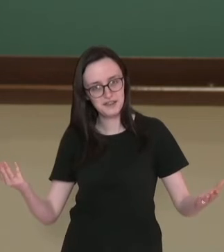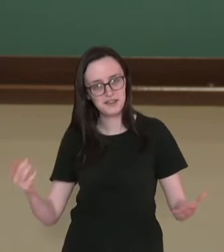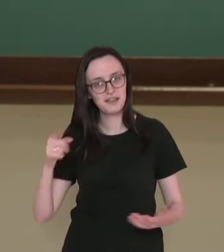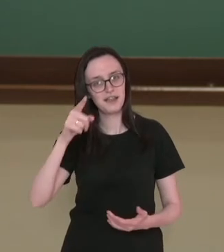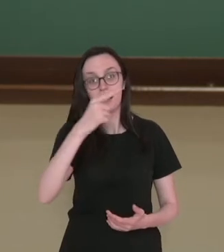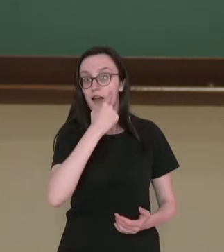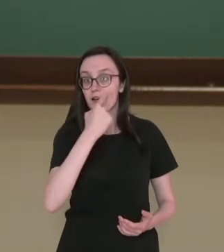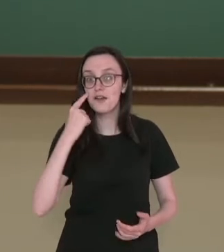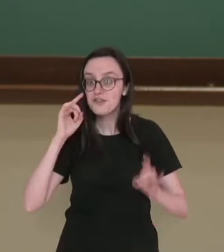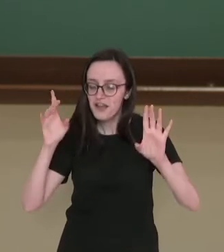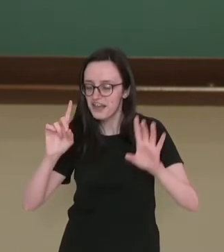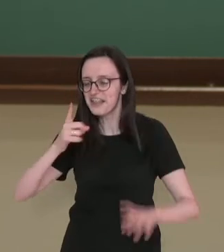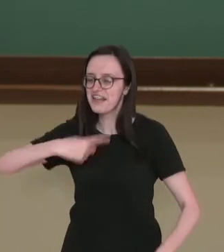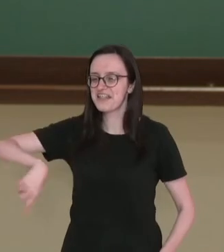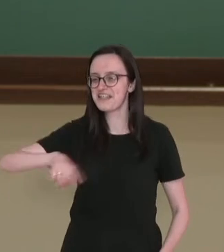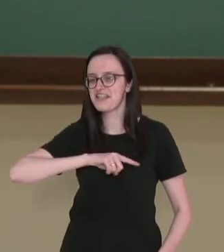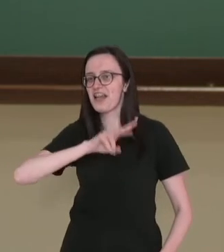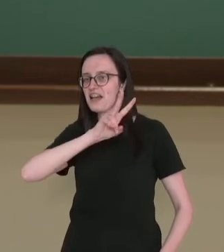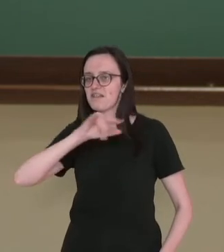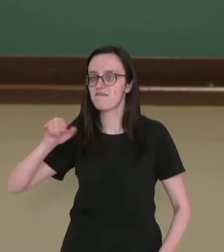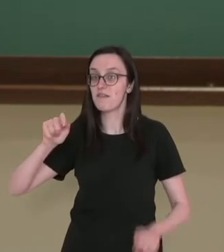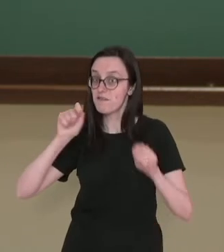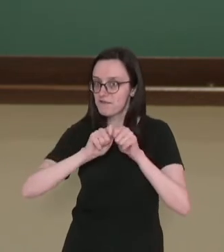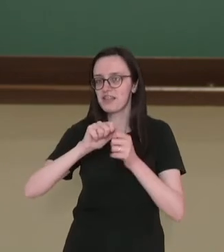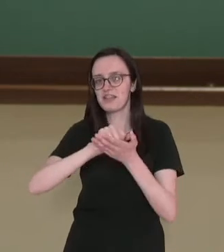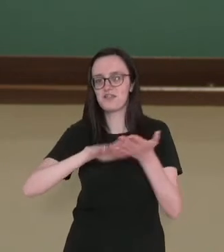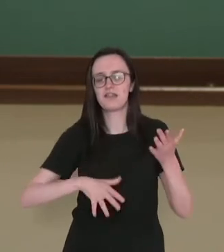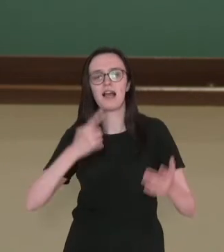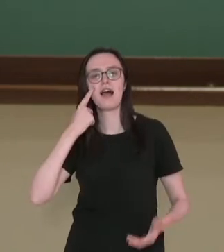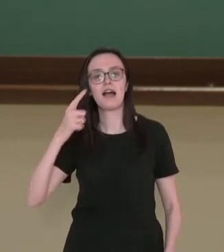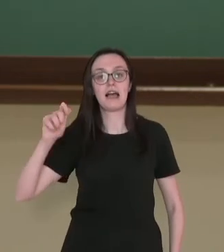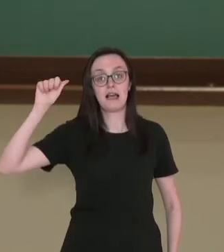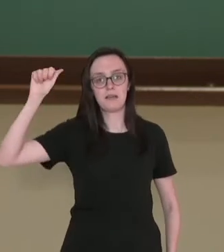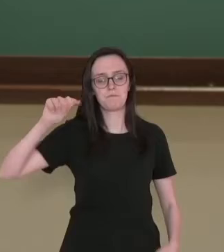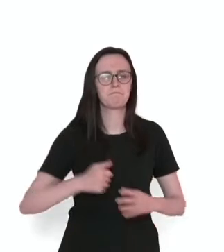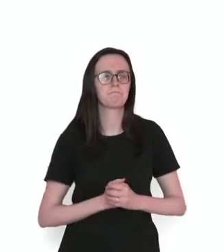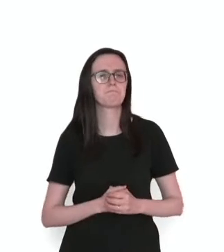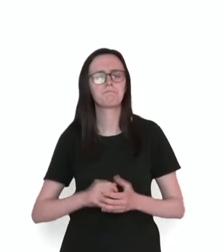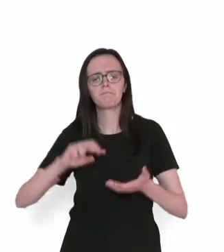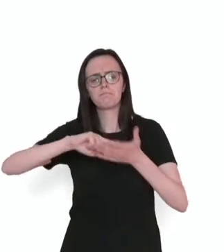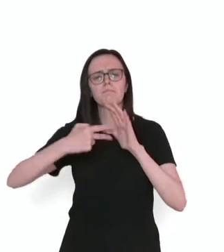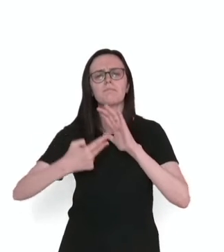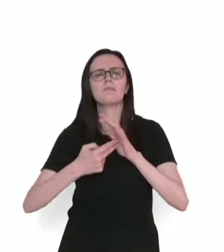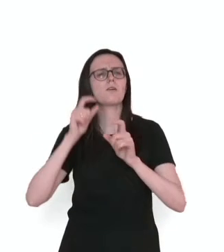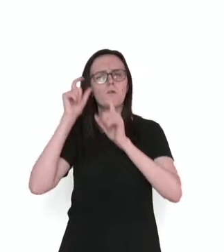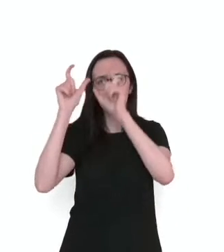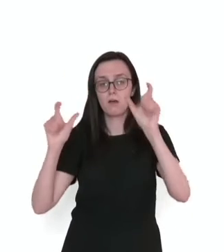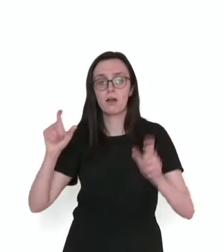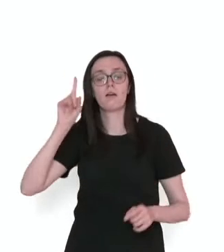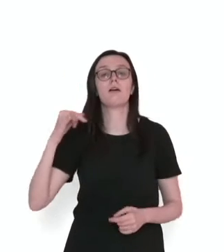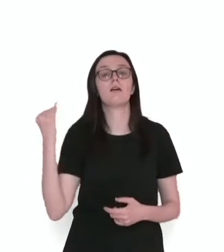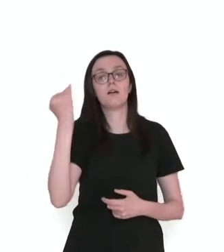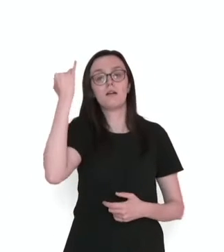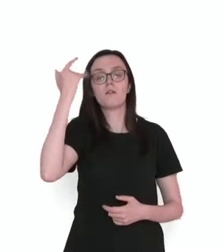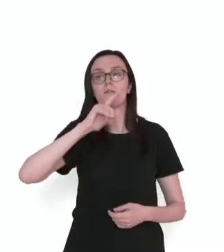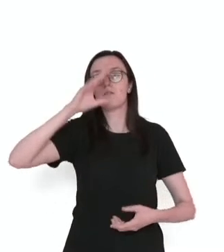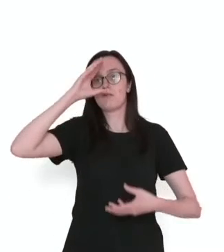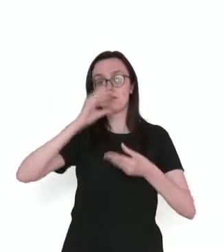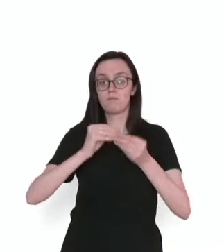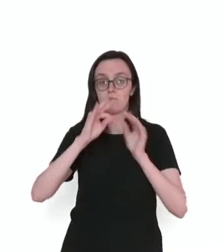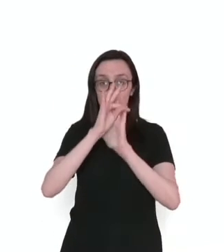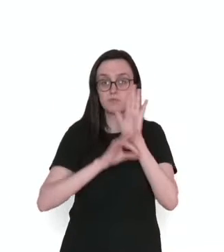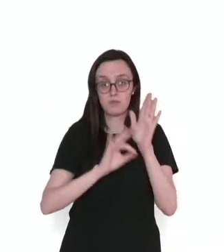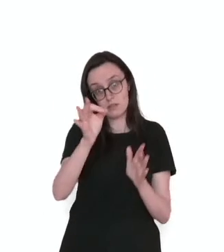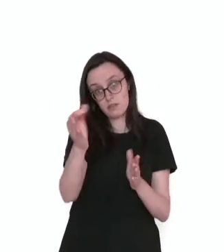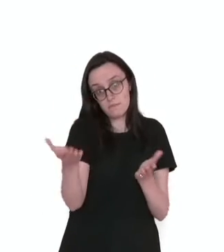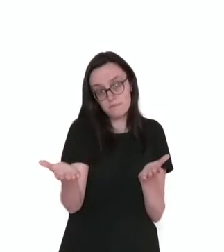olhos? Não, vamos realizar a atividade. Olha só a letra A. O significado das palavras é importante para a compreensão do texto, não é